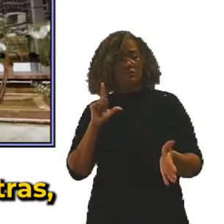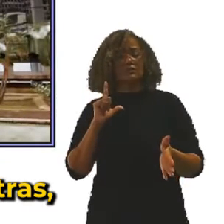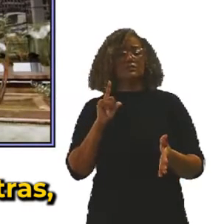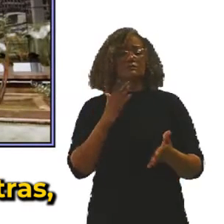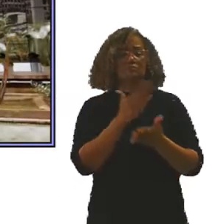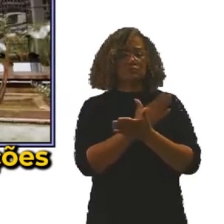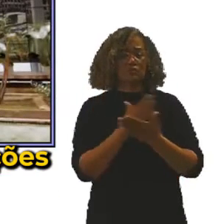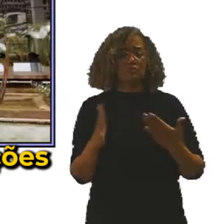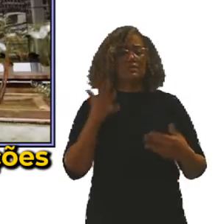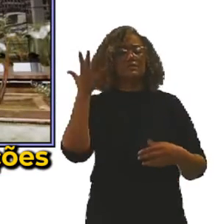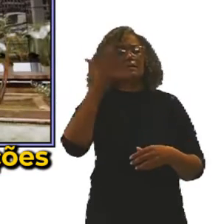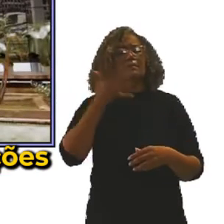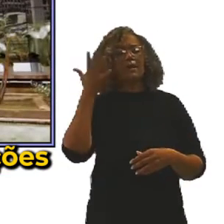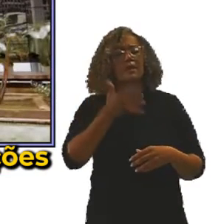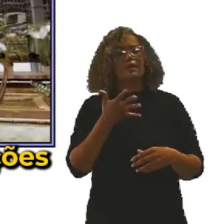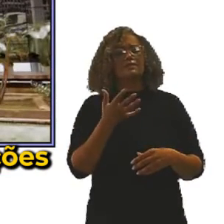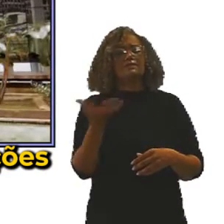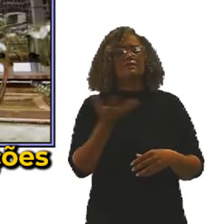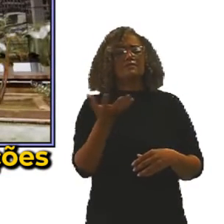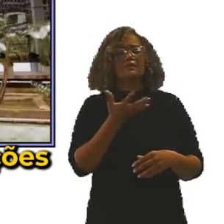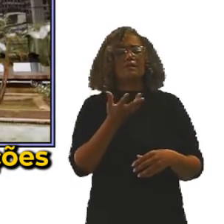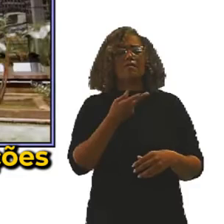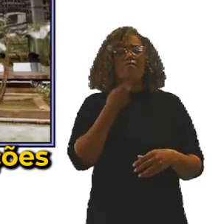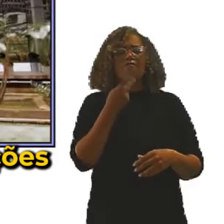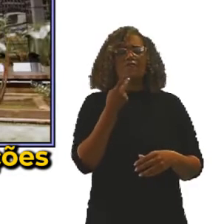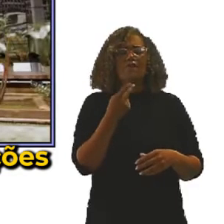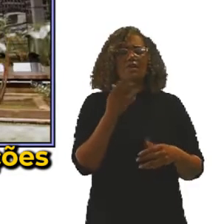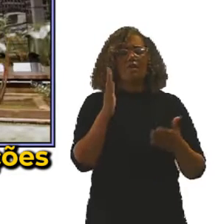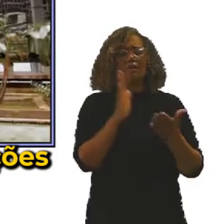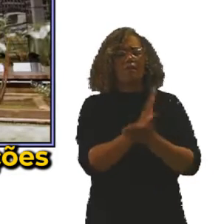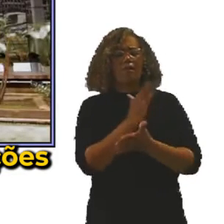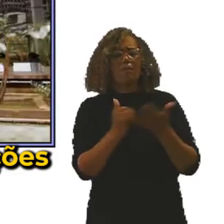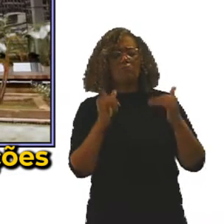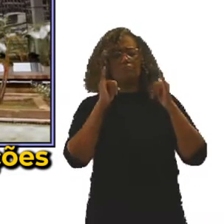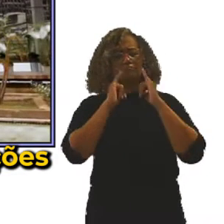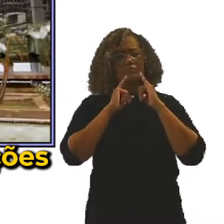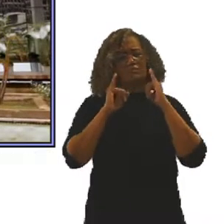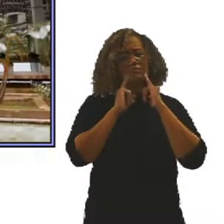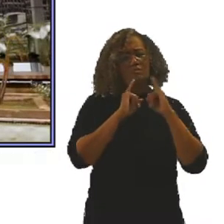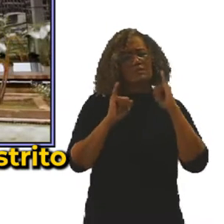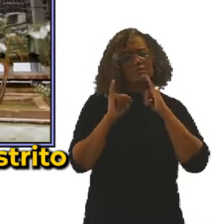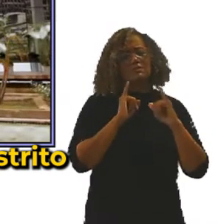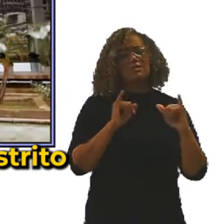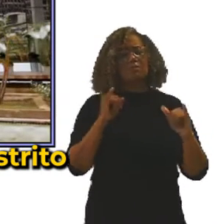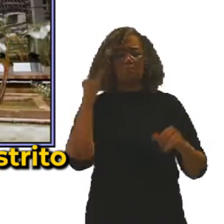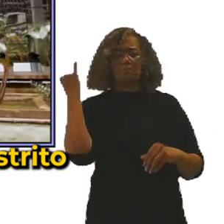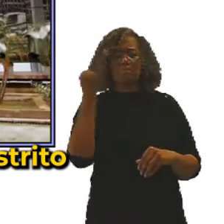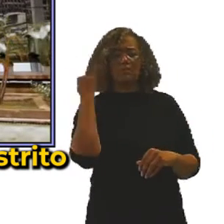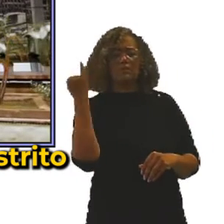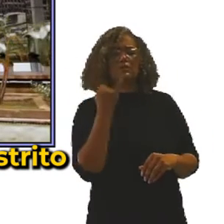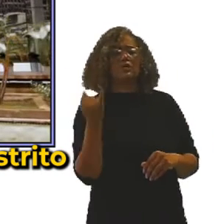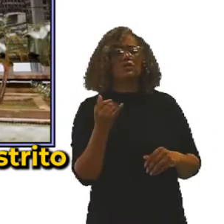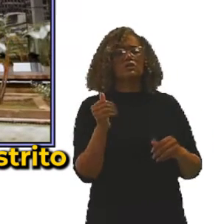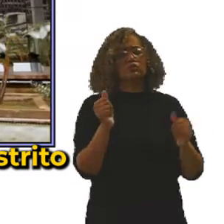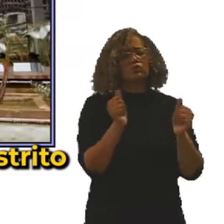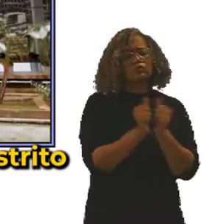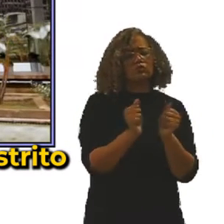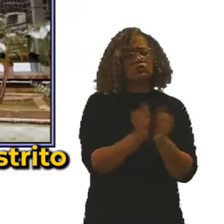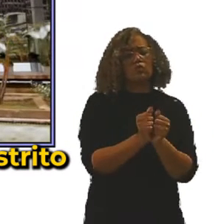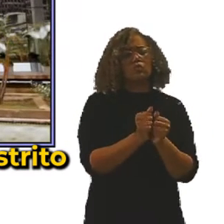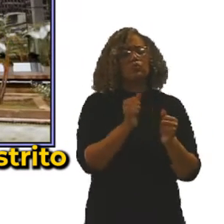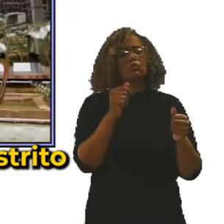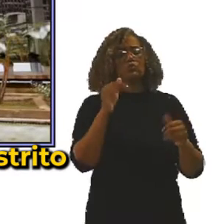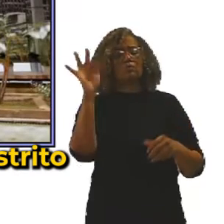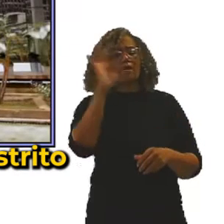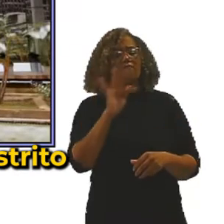com as palestras, peço licença para dar algumas informações complementares e importantes sobre essa parceria entre o IESB